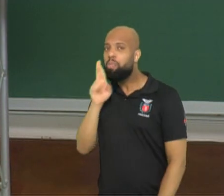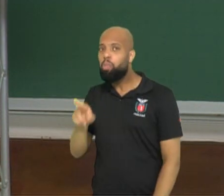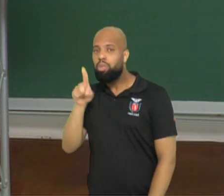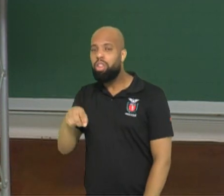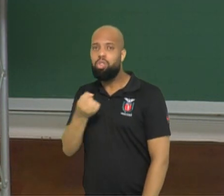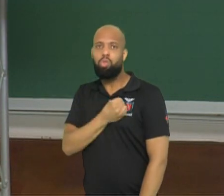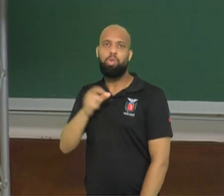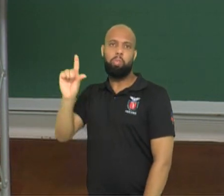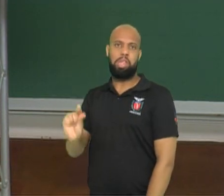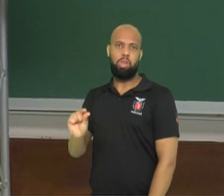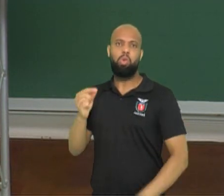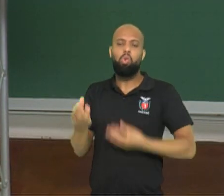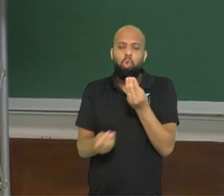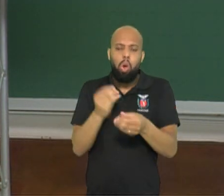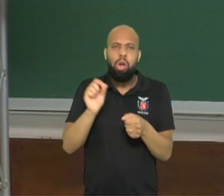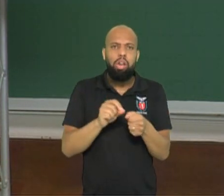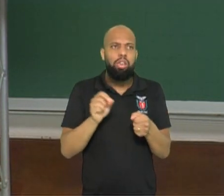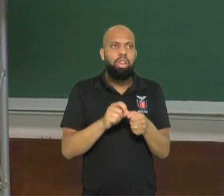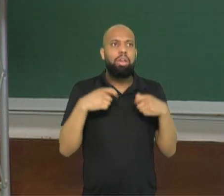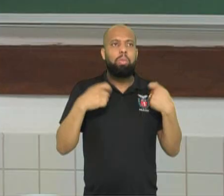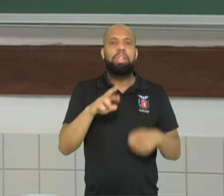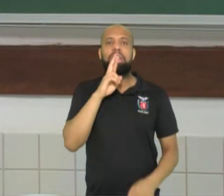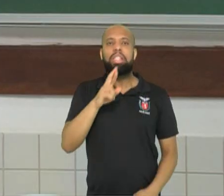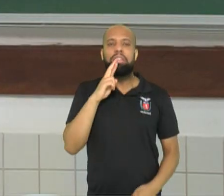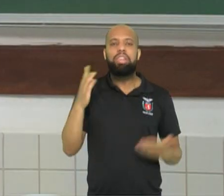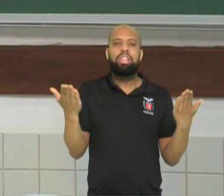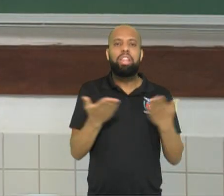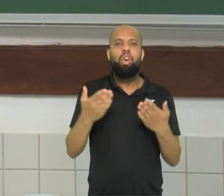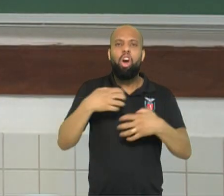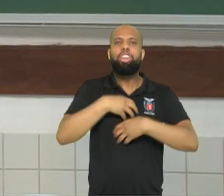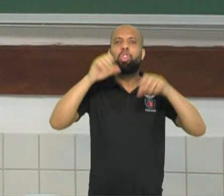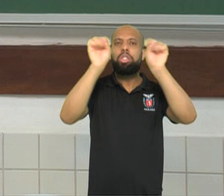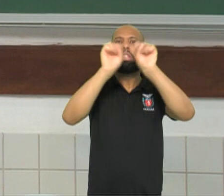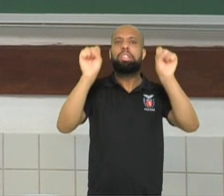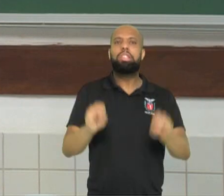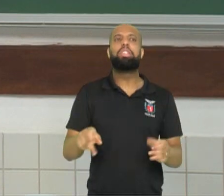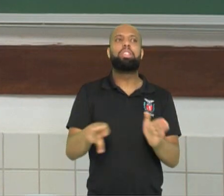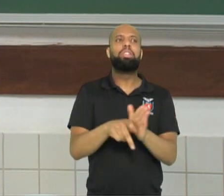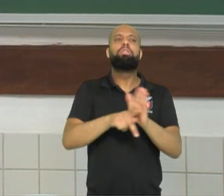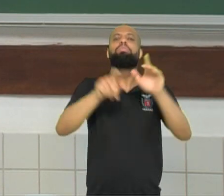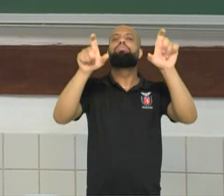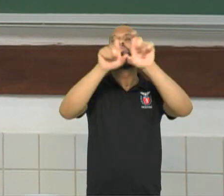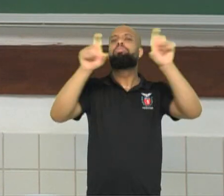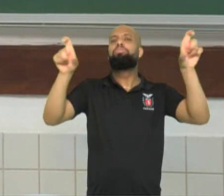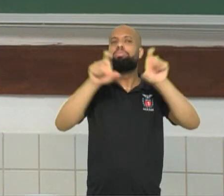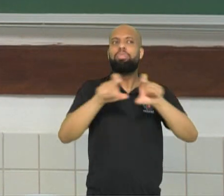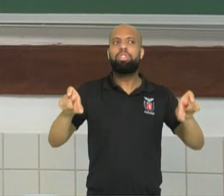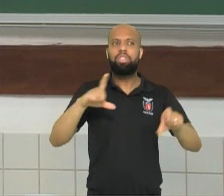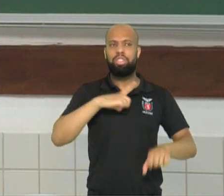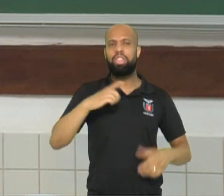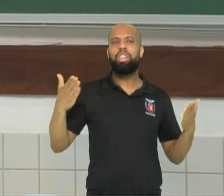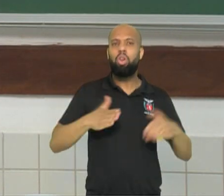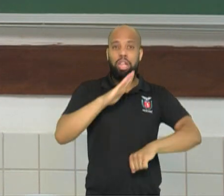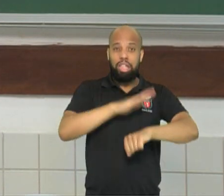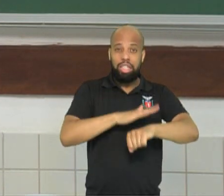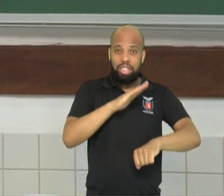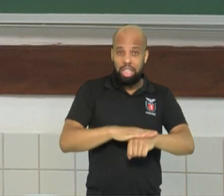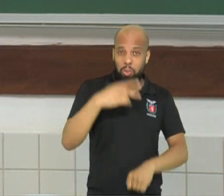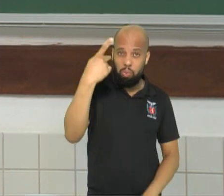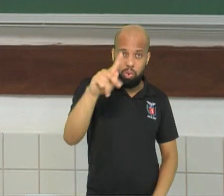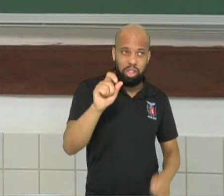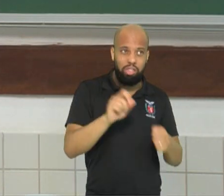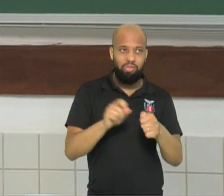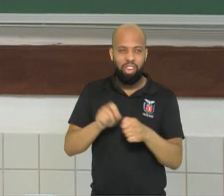isso? Eu preciso resolver esse sistema de equações que está ali. Eu vou dar um tempinho para